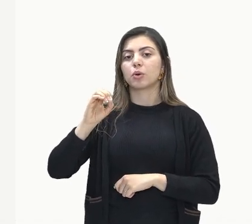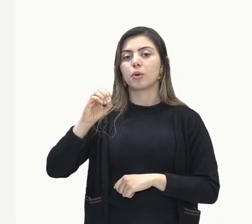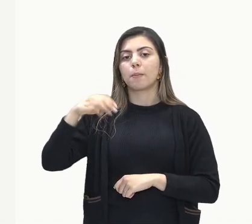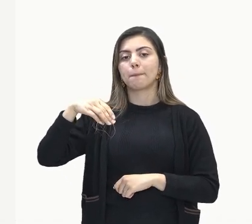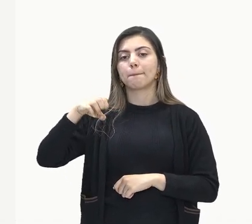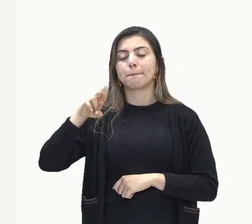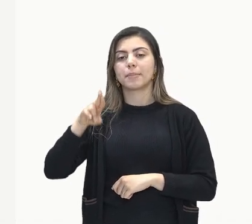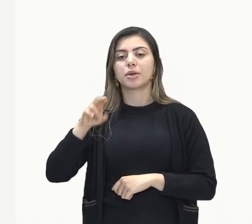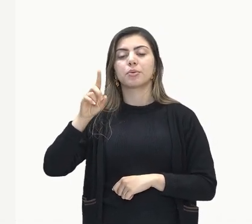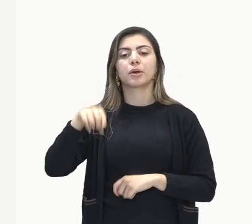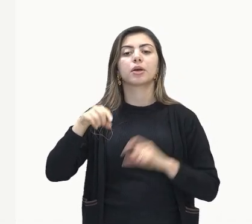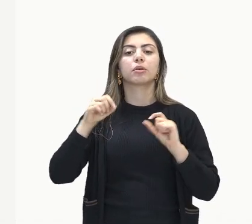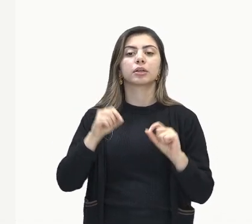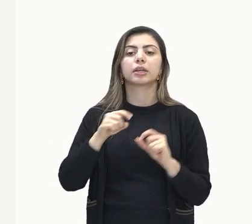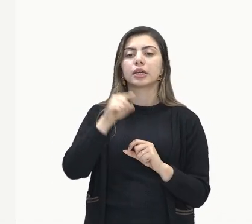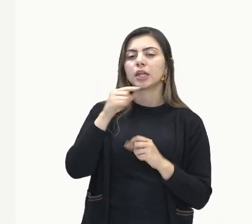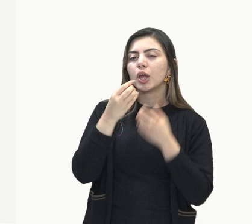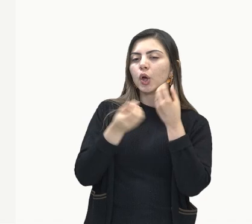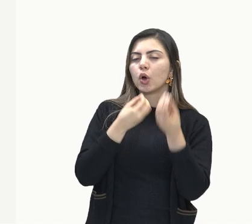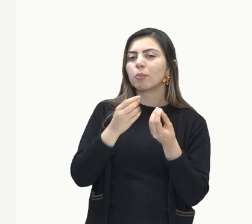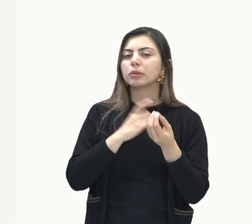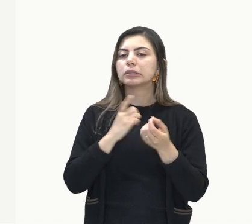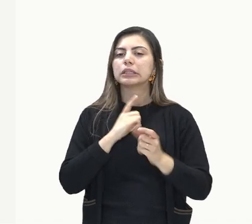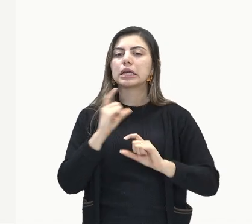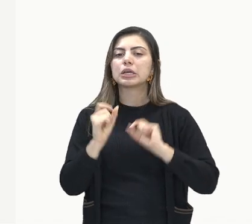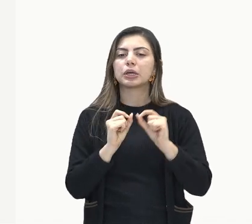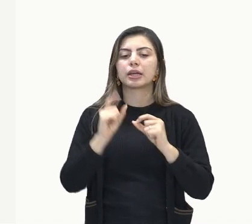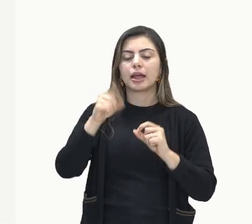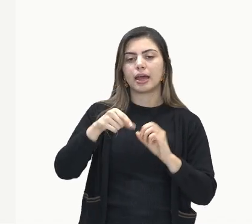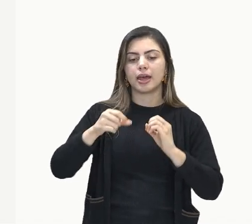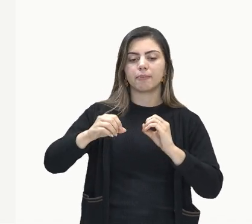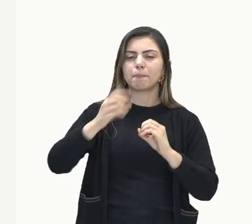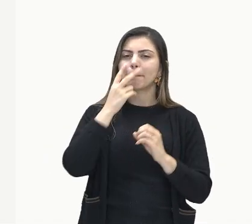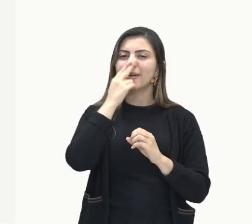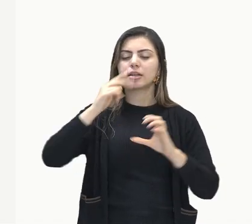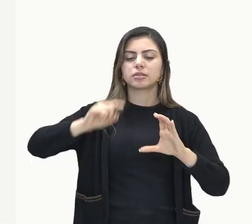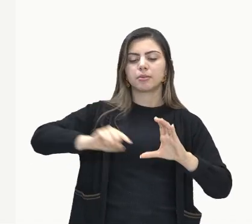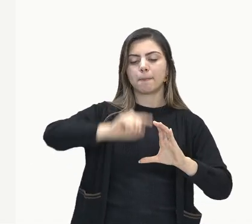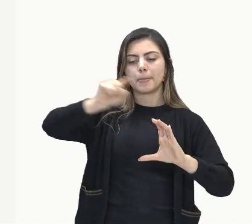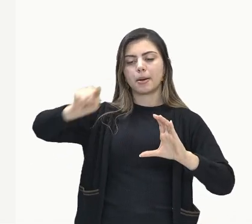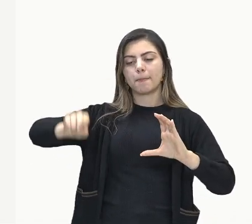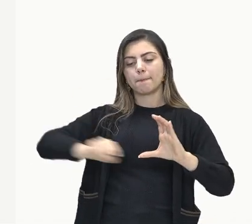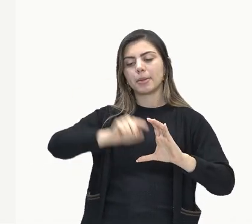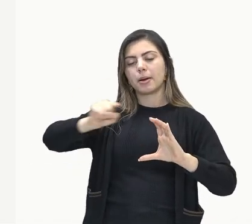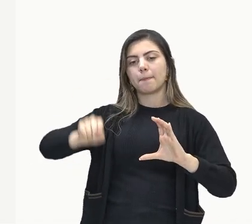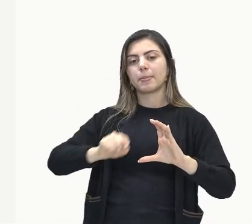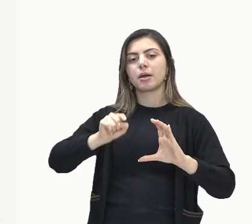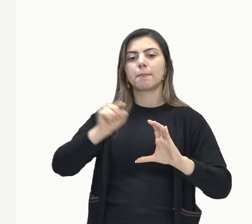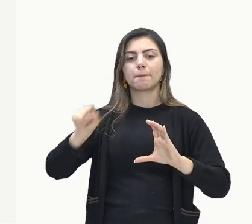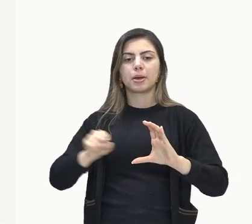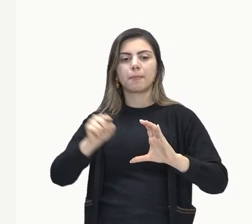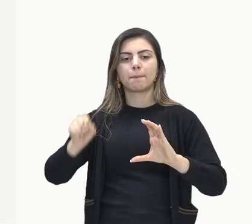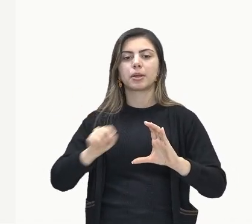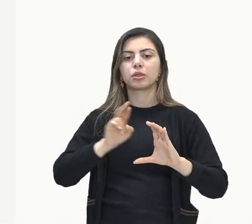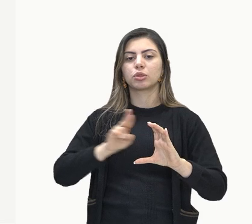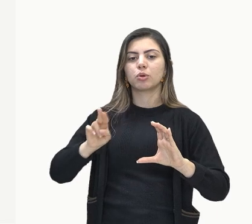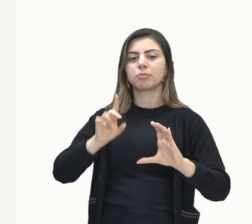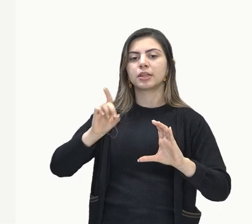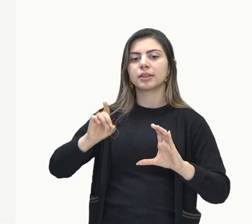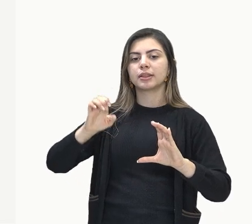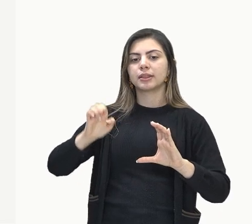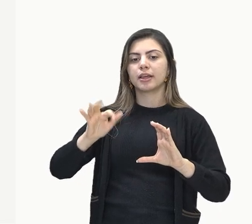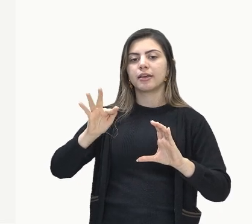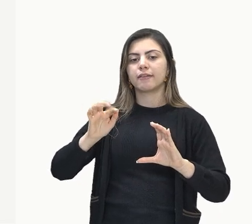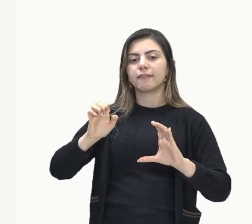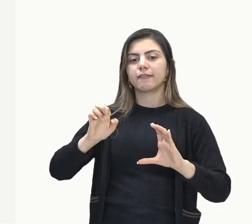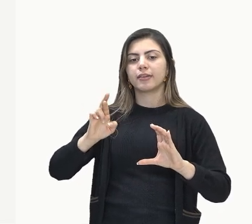em termos de uma combinação de círculos chamados de deferentes